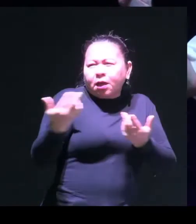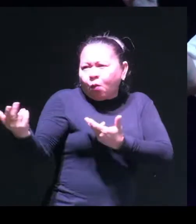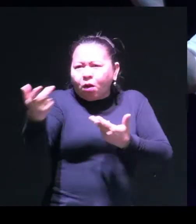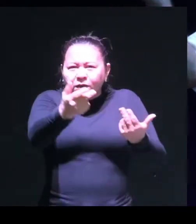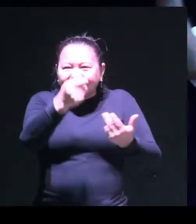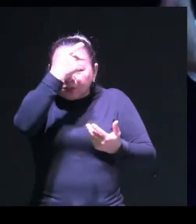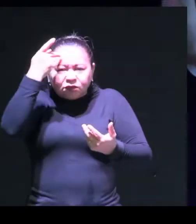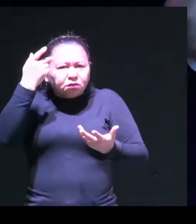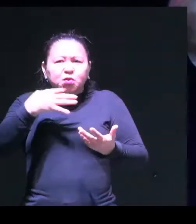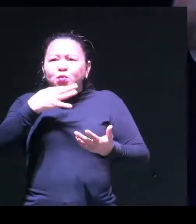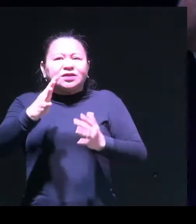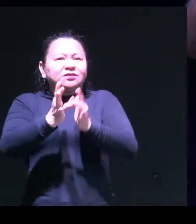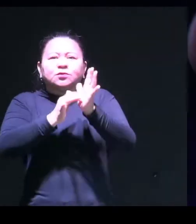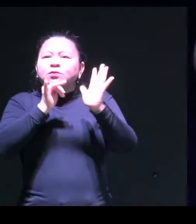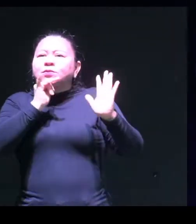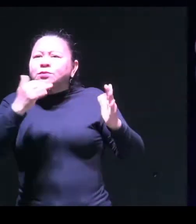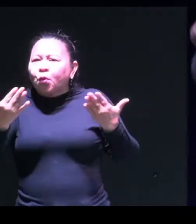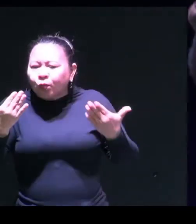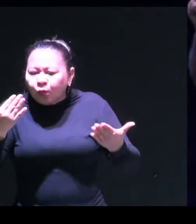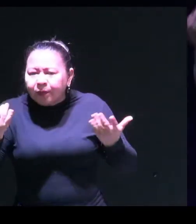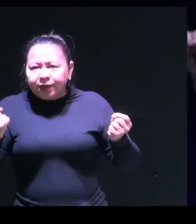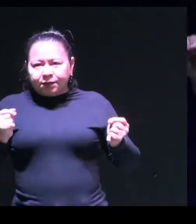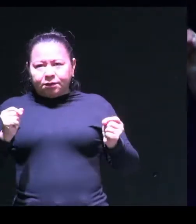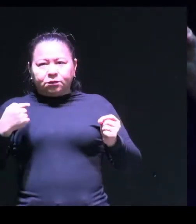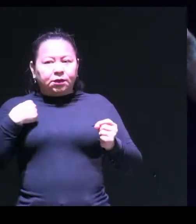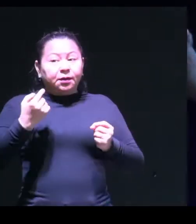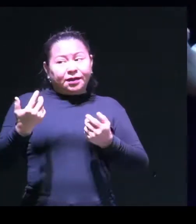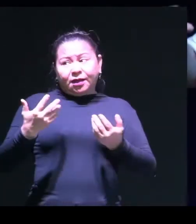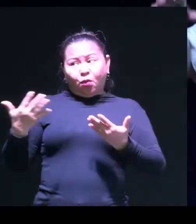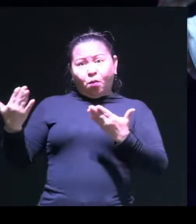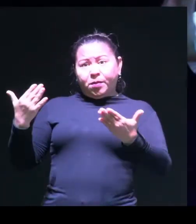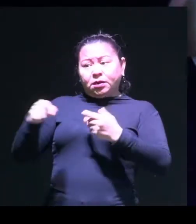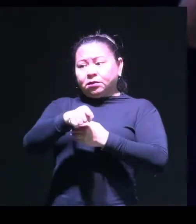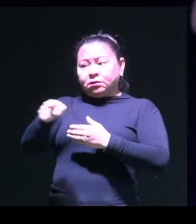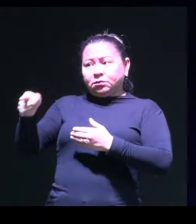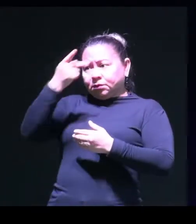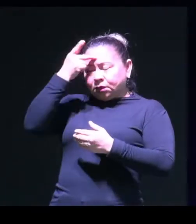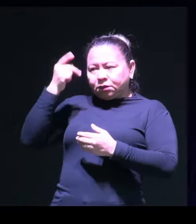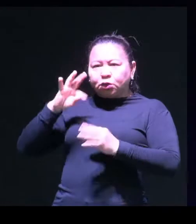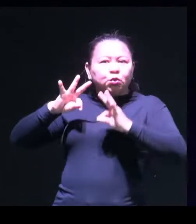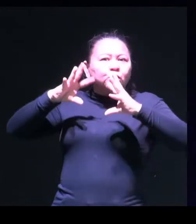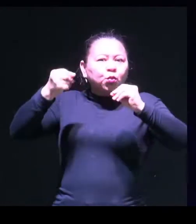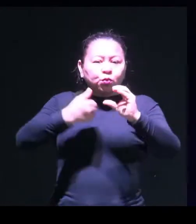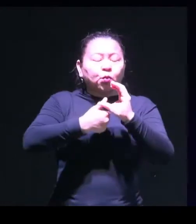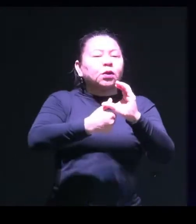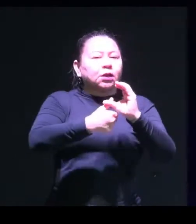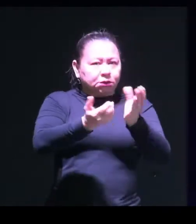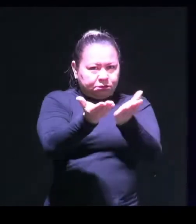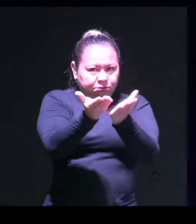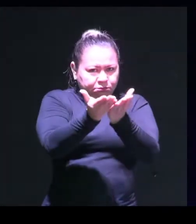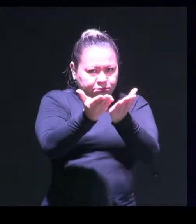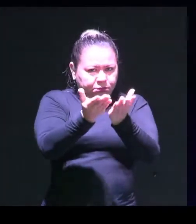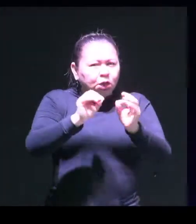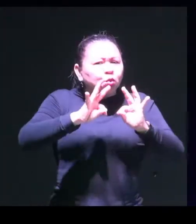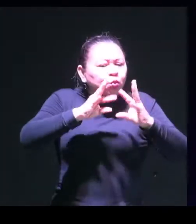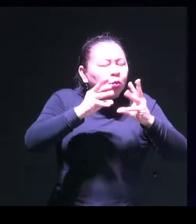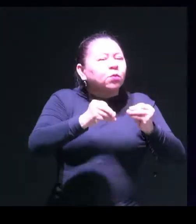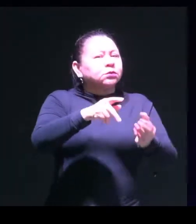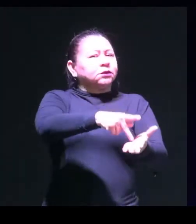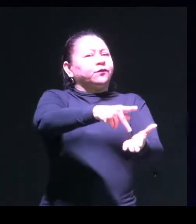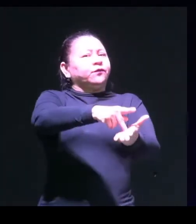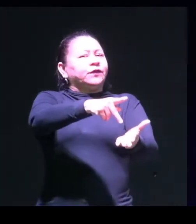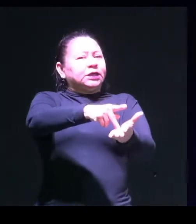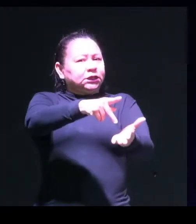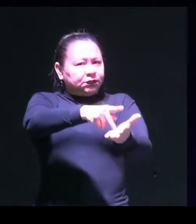demais. Quando ele diz que nós não estamos nas trevas como os demais, ele está dizendo, todo crente, espera-se que todo